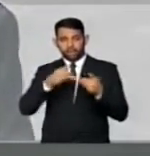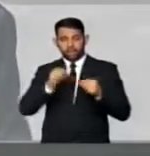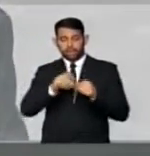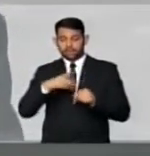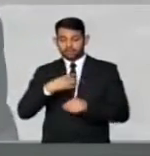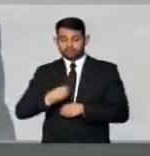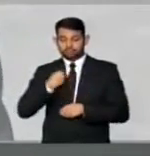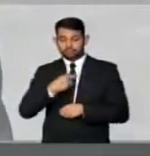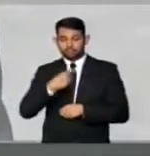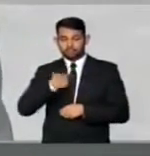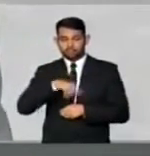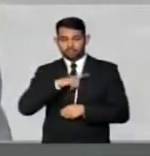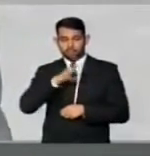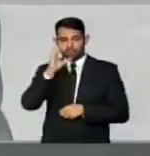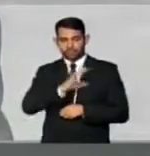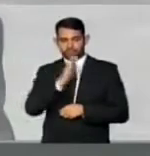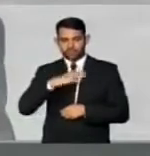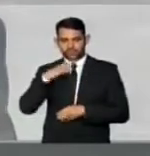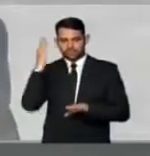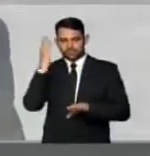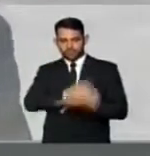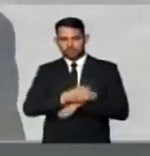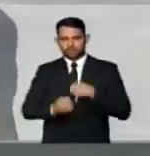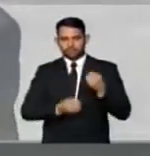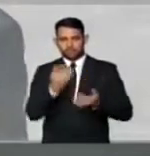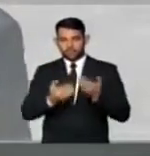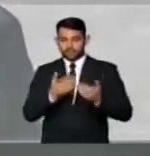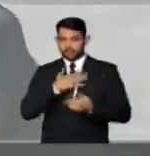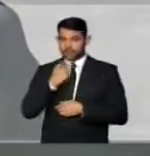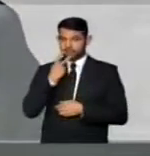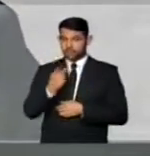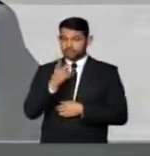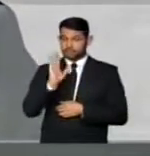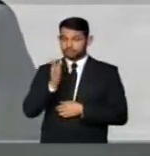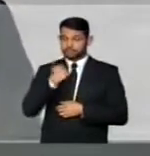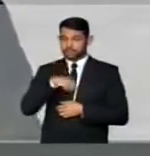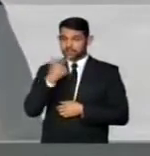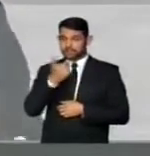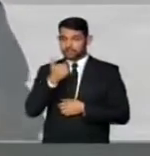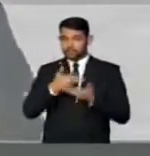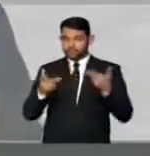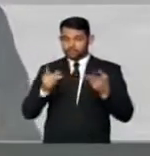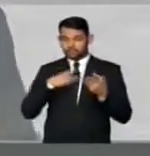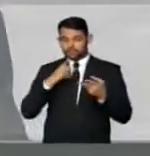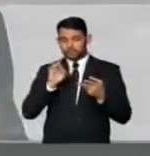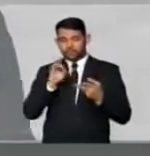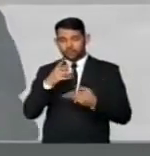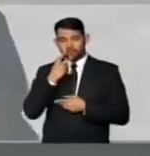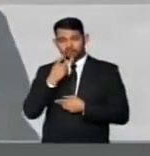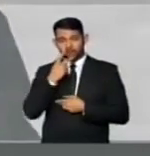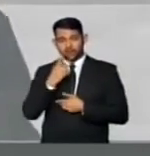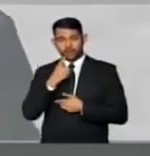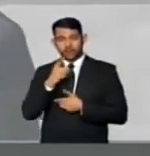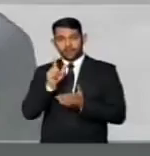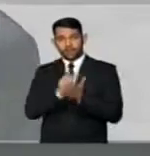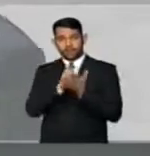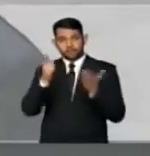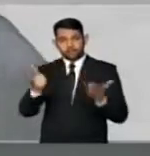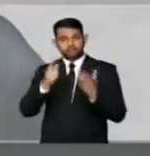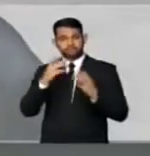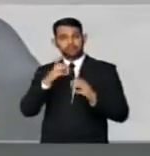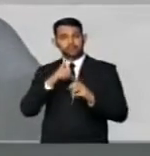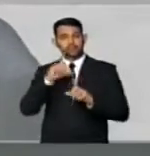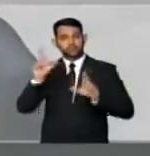que iria, como católico, direto para o inferno. Segundo lugar, não é só aquilo que fala da imprensa. Todos